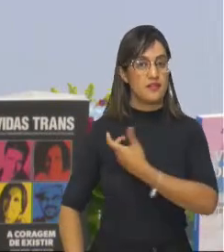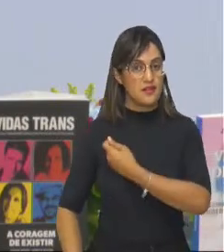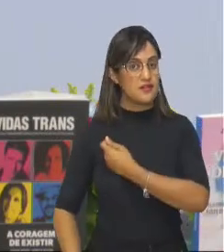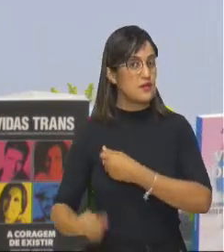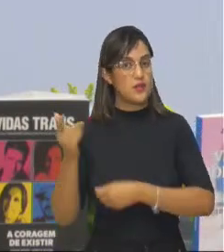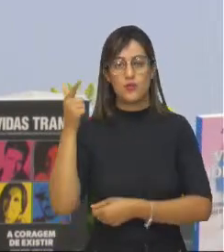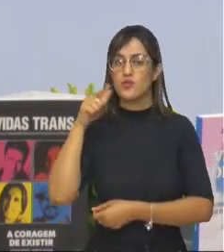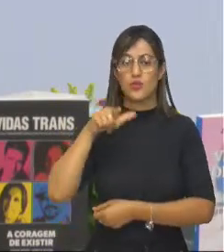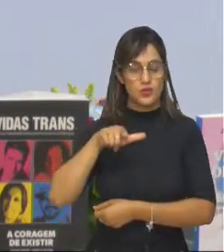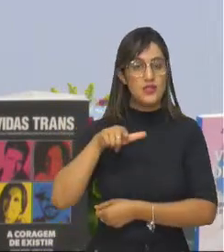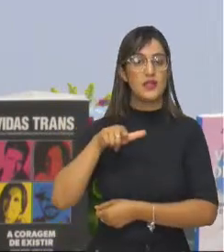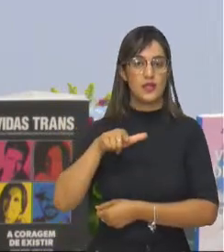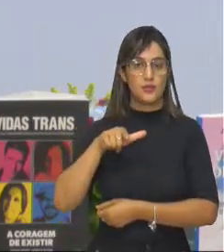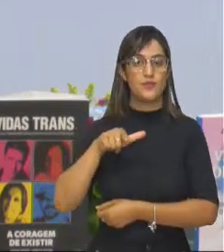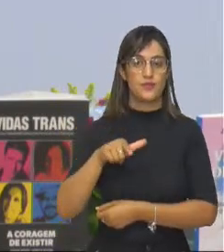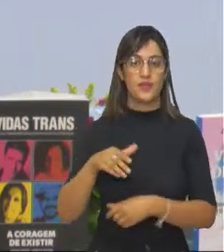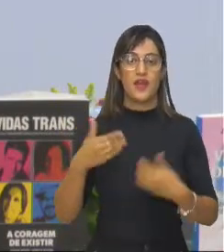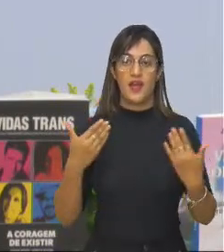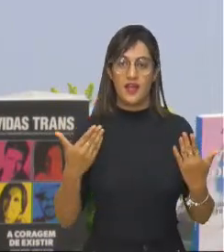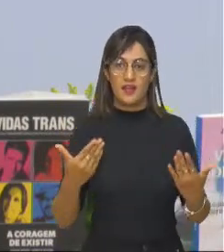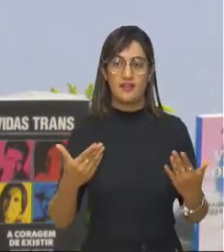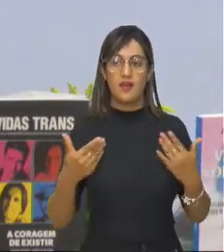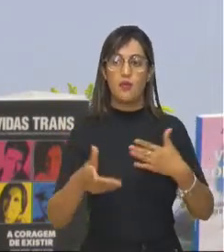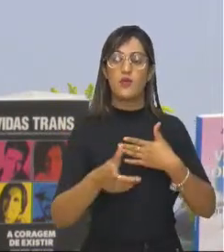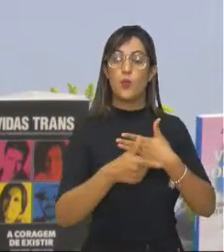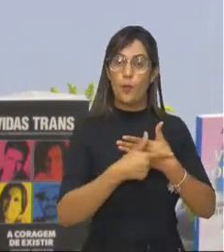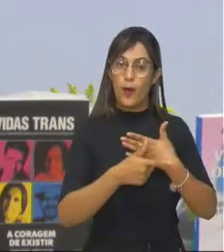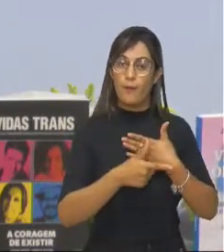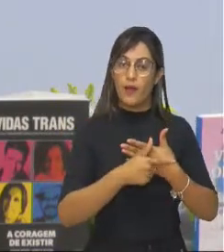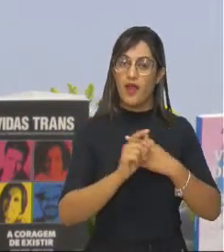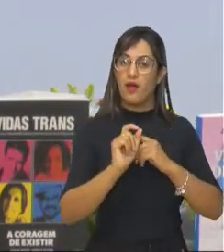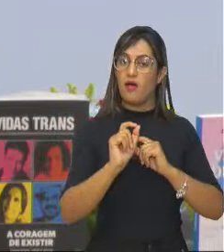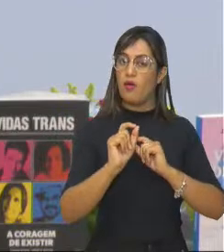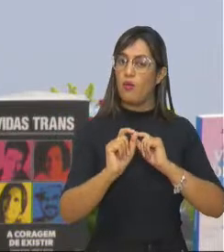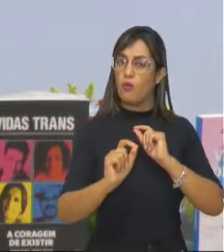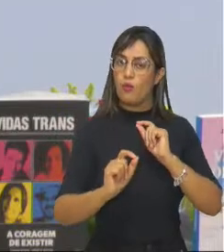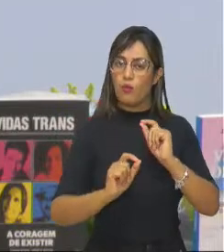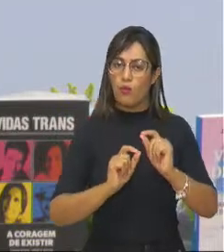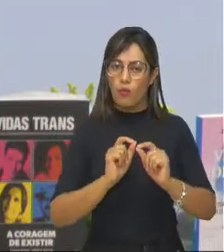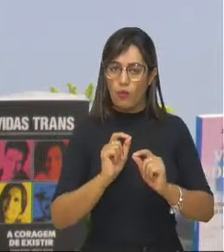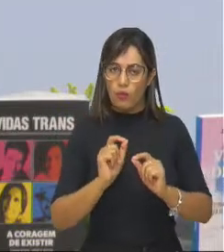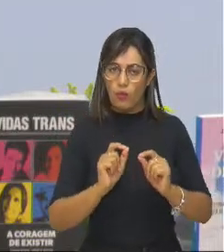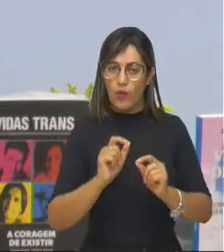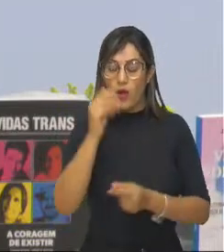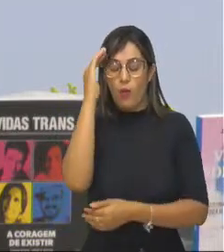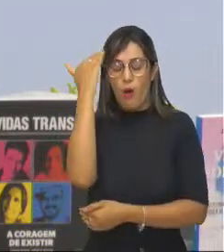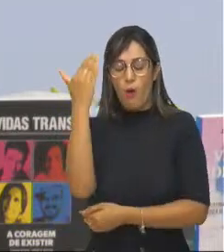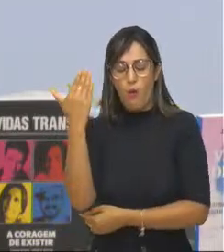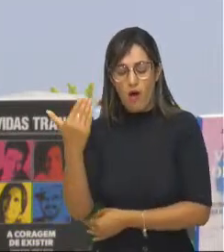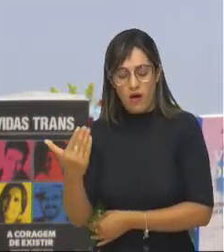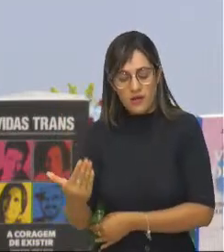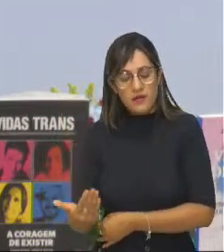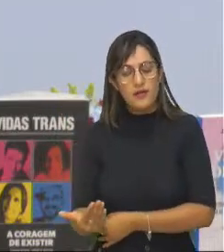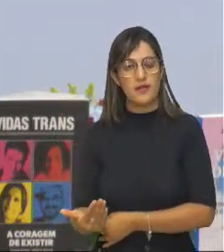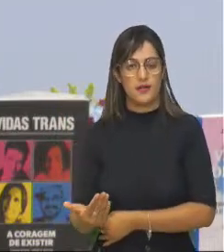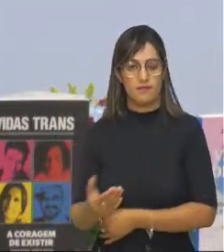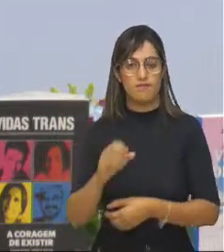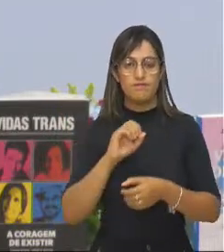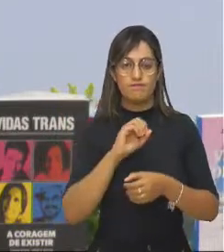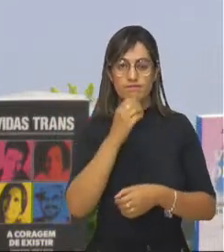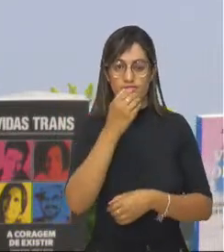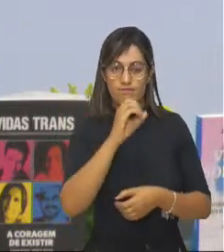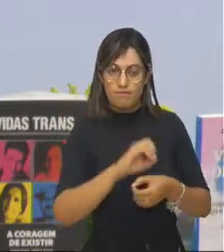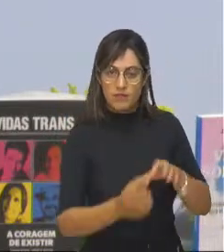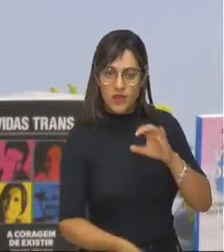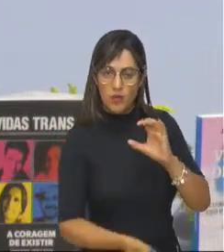conseguido. Então, não é apenas mais um papel, não é apenas mais uma honraria, é o fruto da